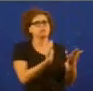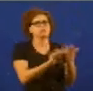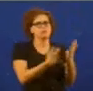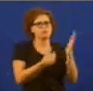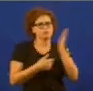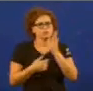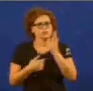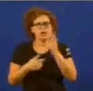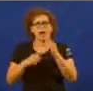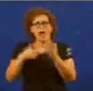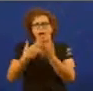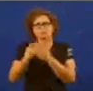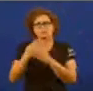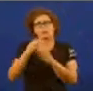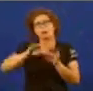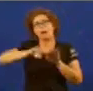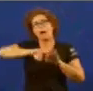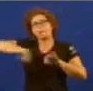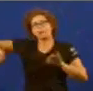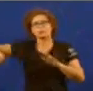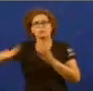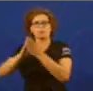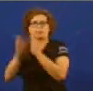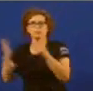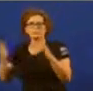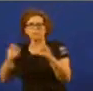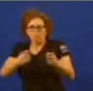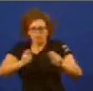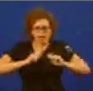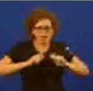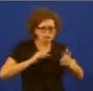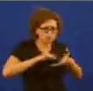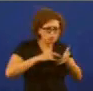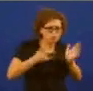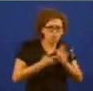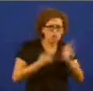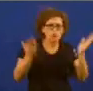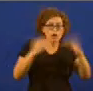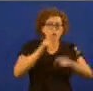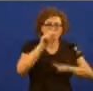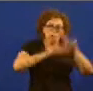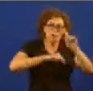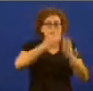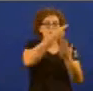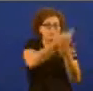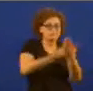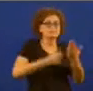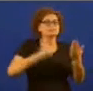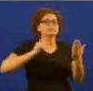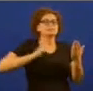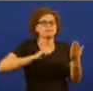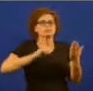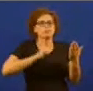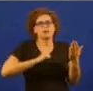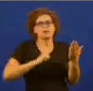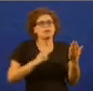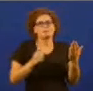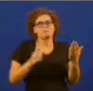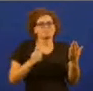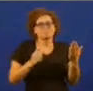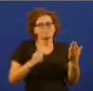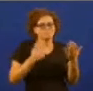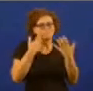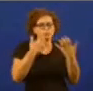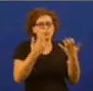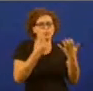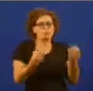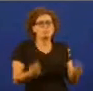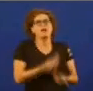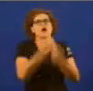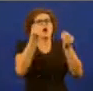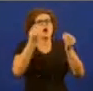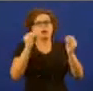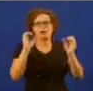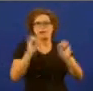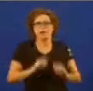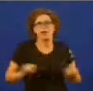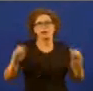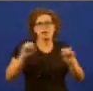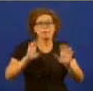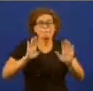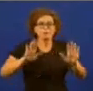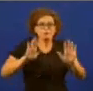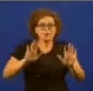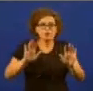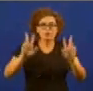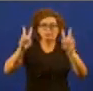ser un fiel recadeiro de Rajoy e ten que explicarnos se é que quere ou se é que pode o porqué desta